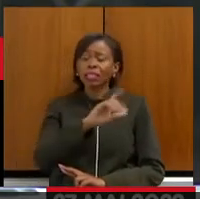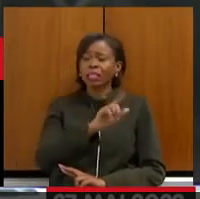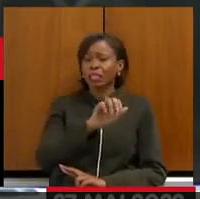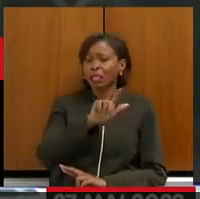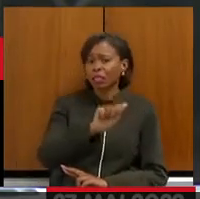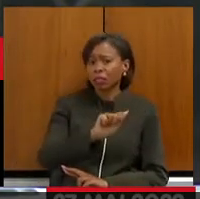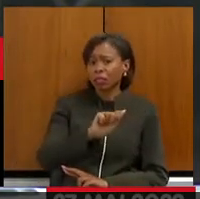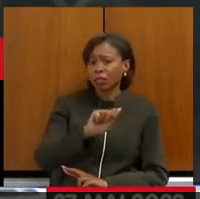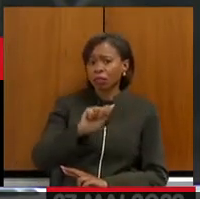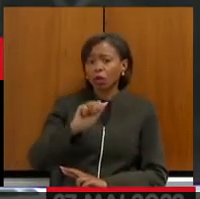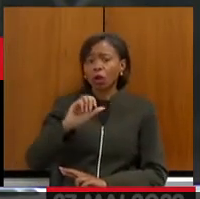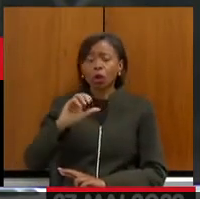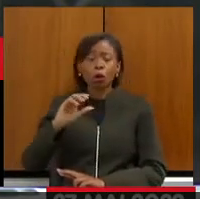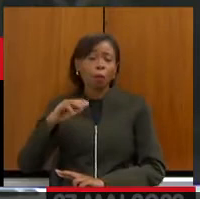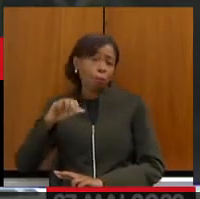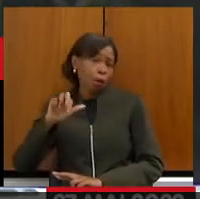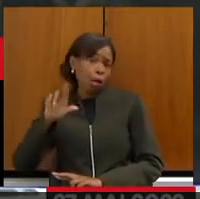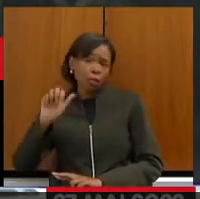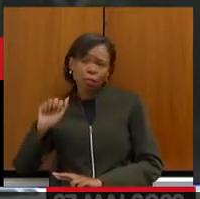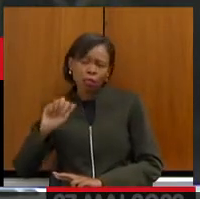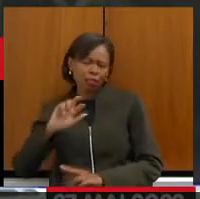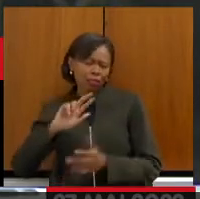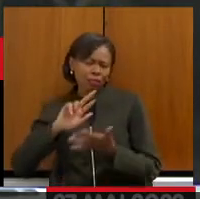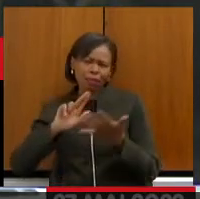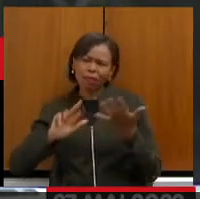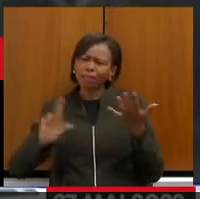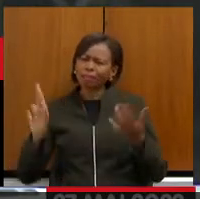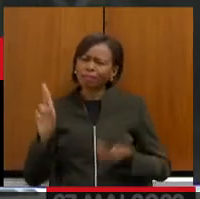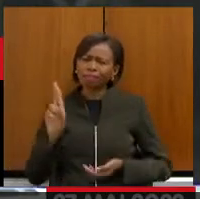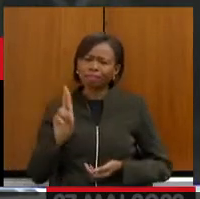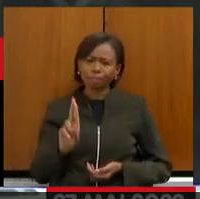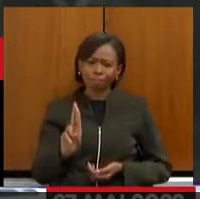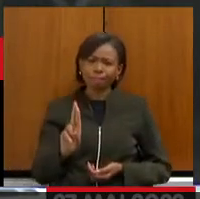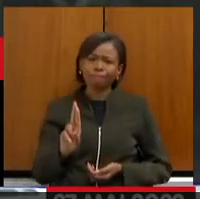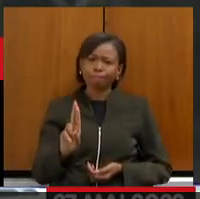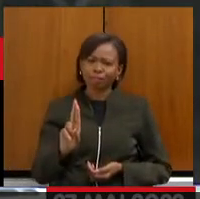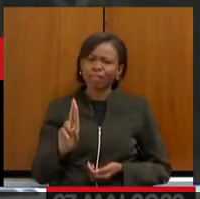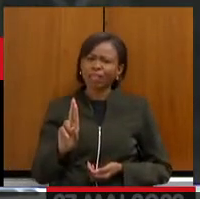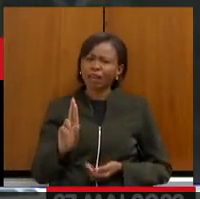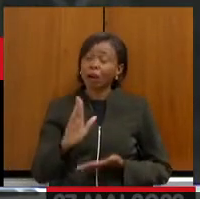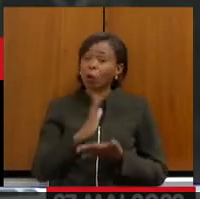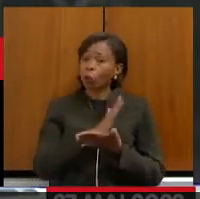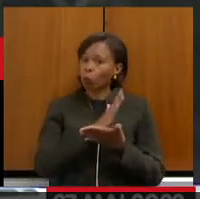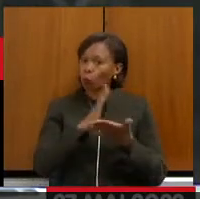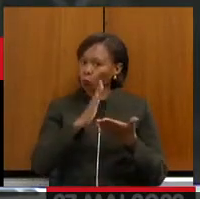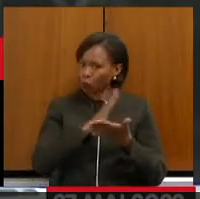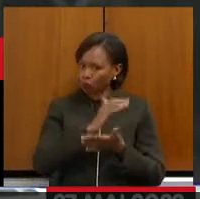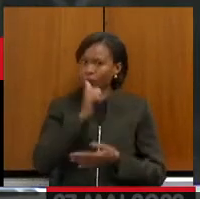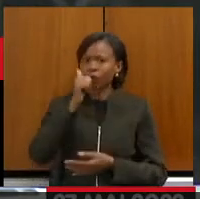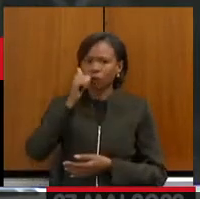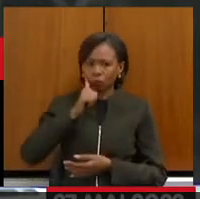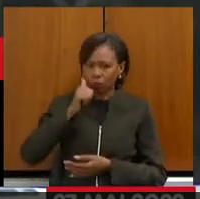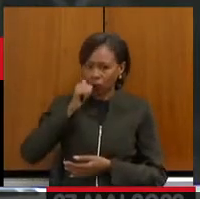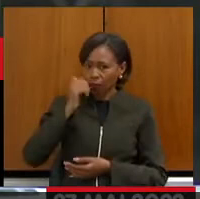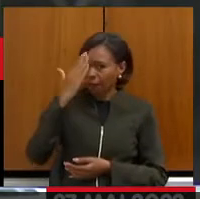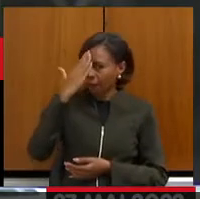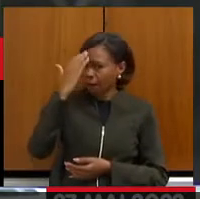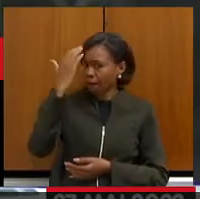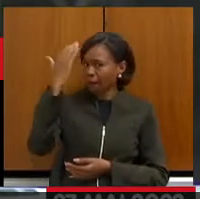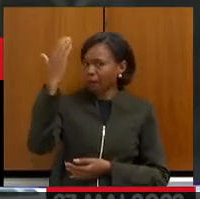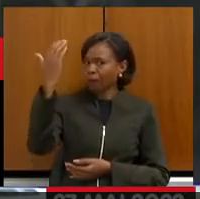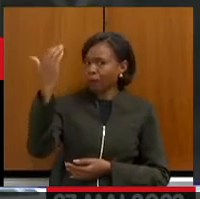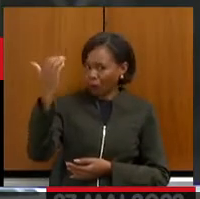conceições exemplos para citar somente algumas das grandes mulheres da nossa